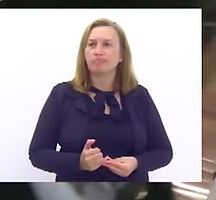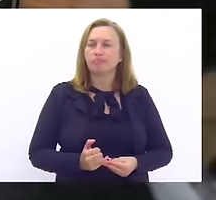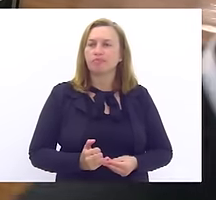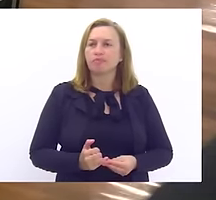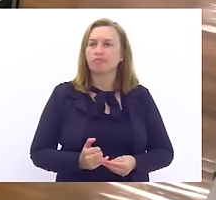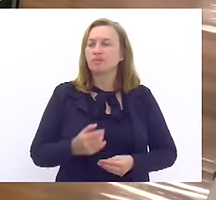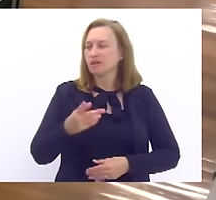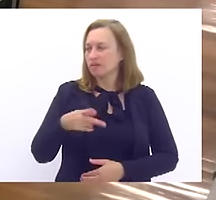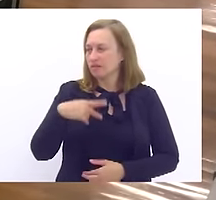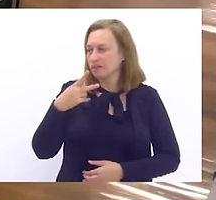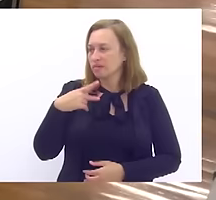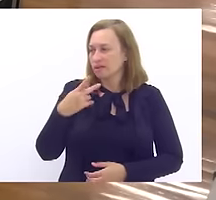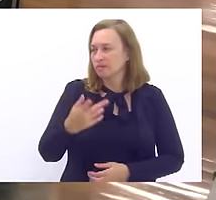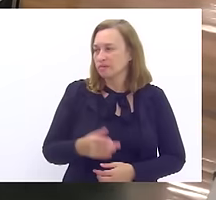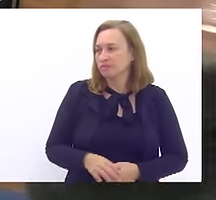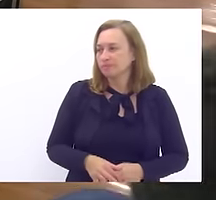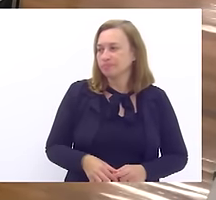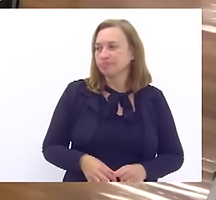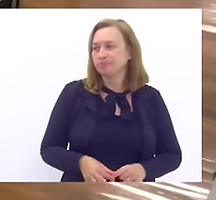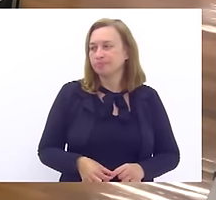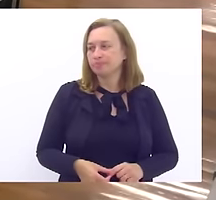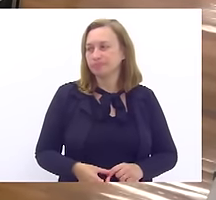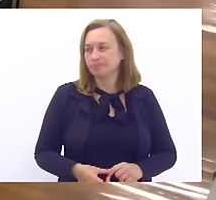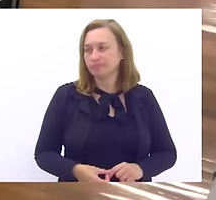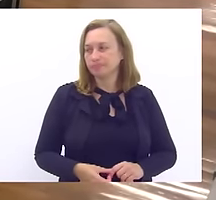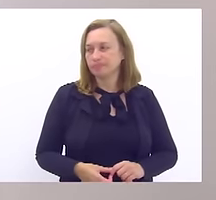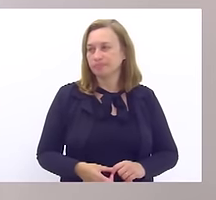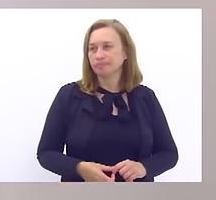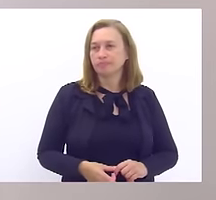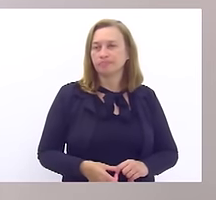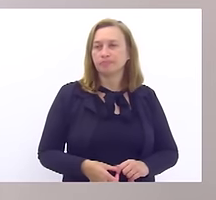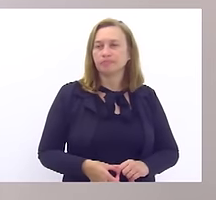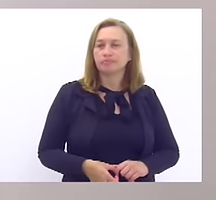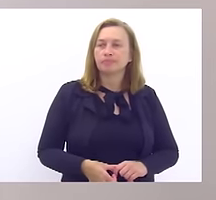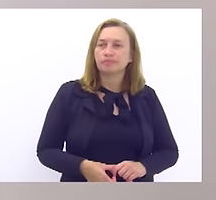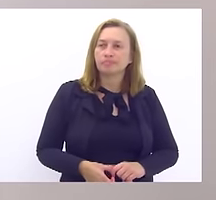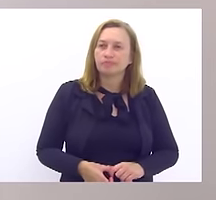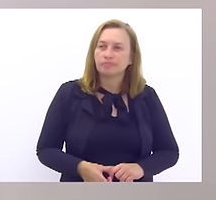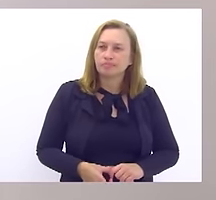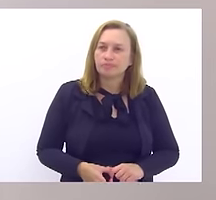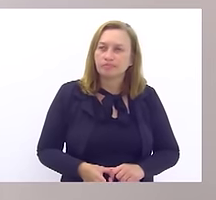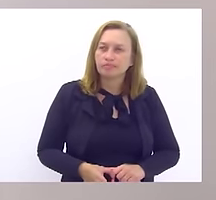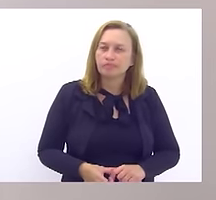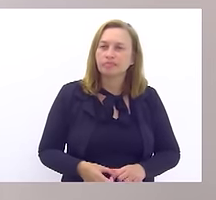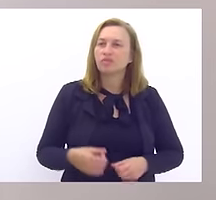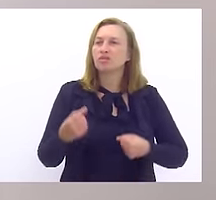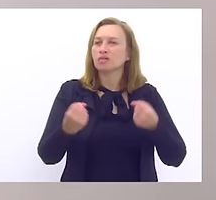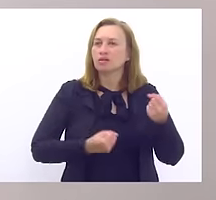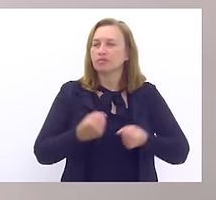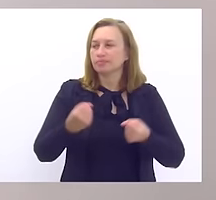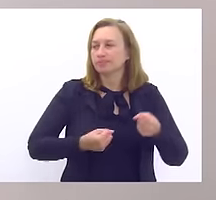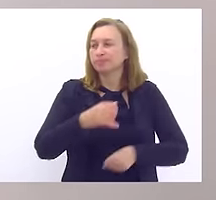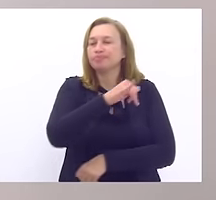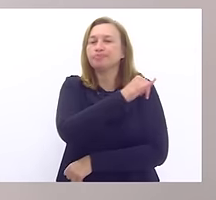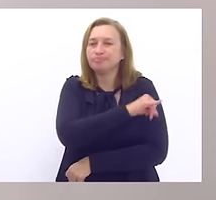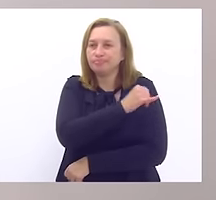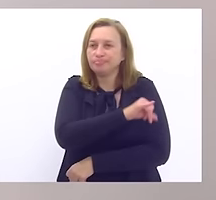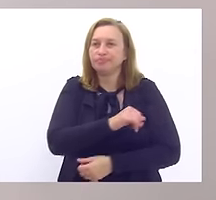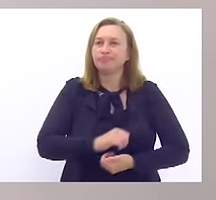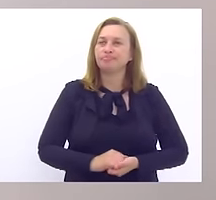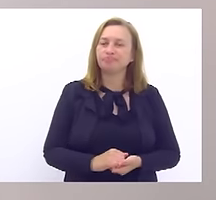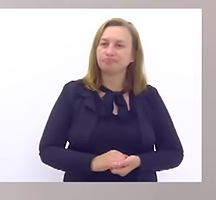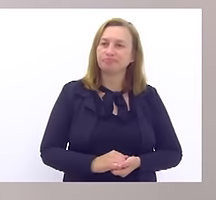isso aqui é muito grave a senhora então diz que não há carro no Rio de Janeiro hoje